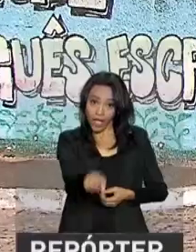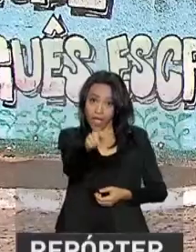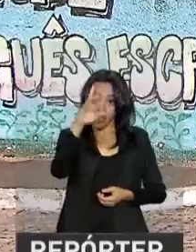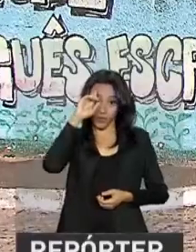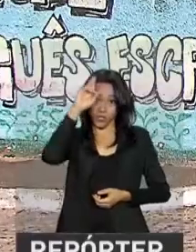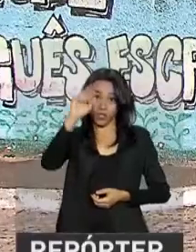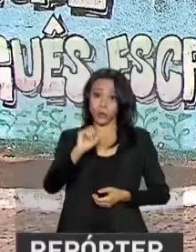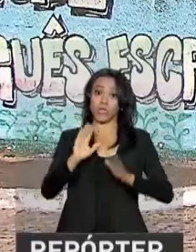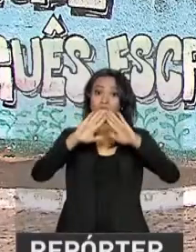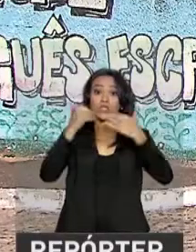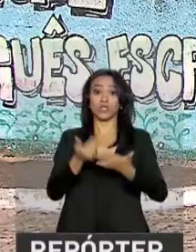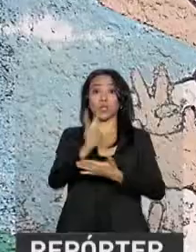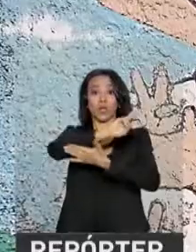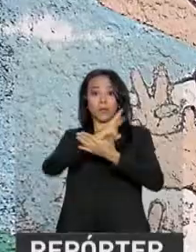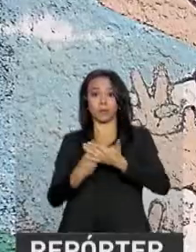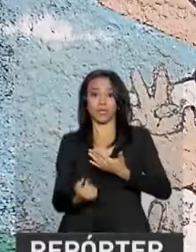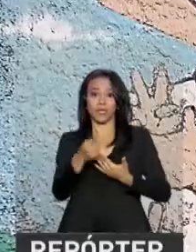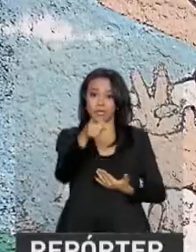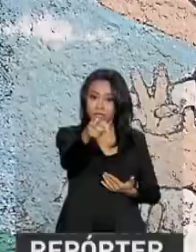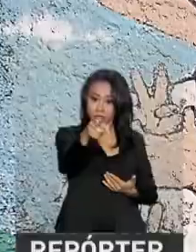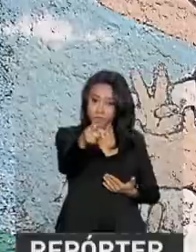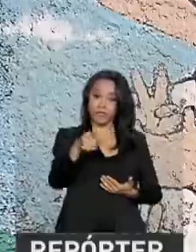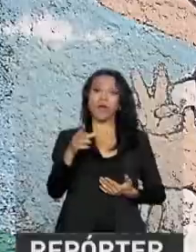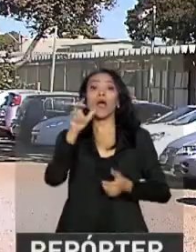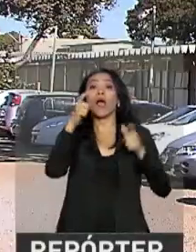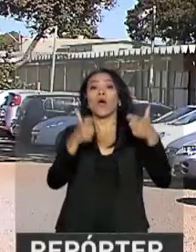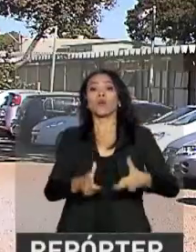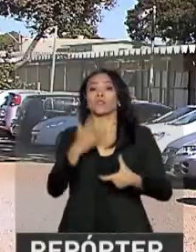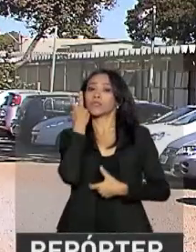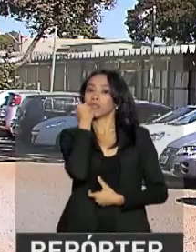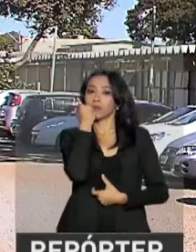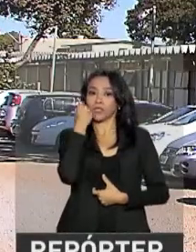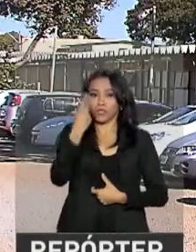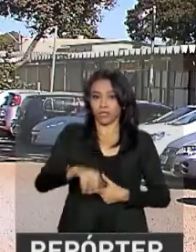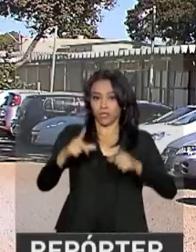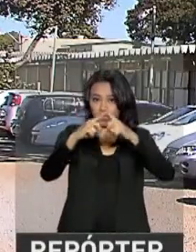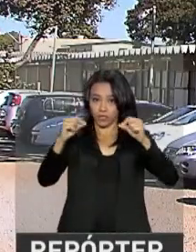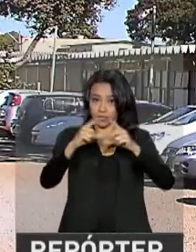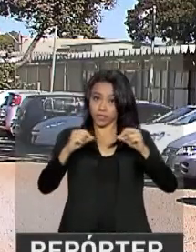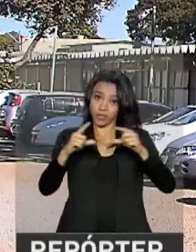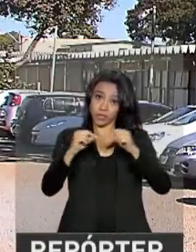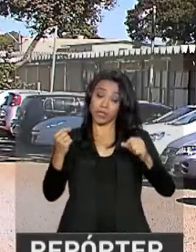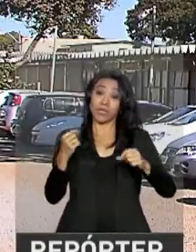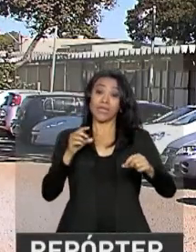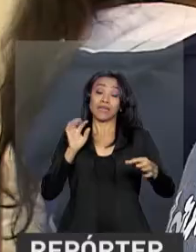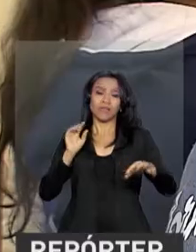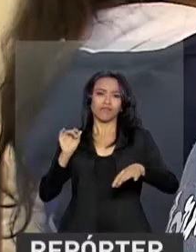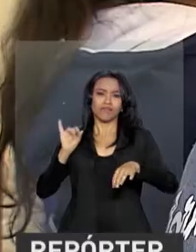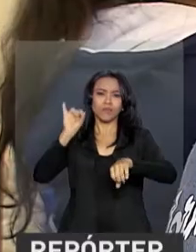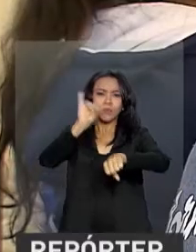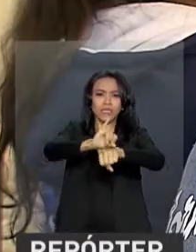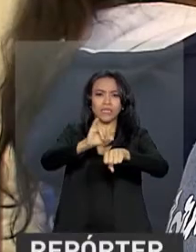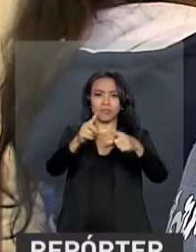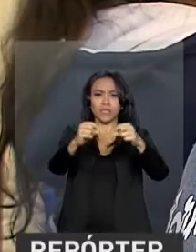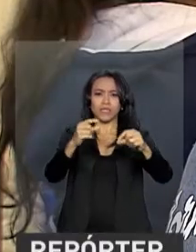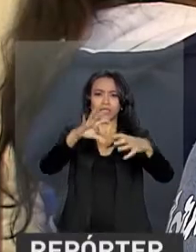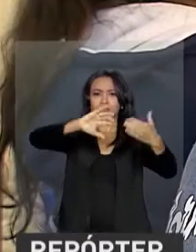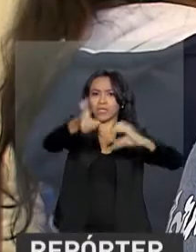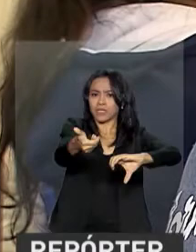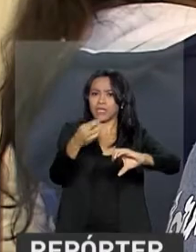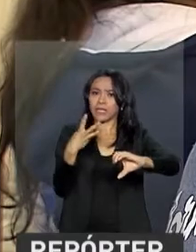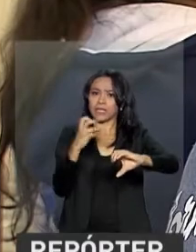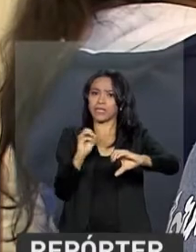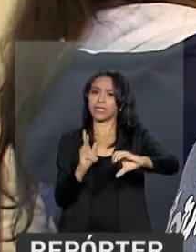escola bilíngue libras e português escrito de taguatinga cidade a cerca de 30 quilômetros do centro de brasília aqui estudam